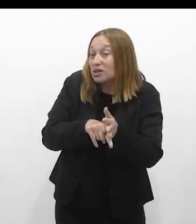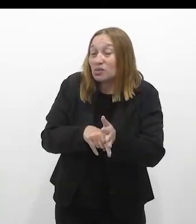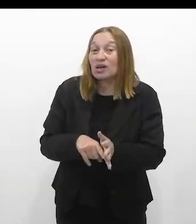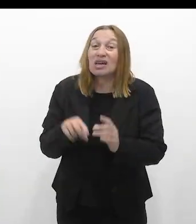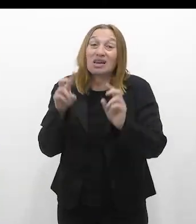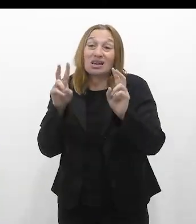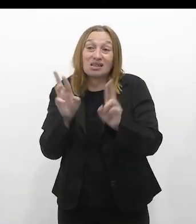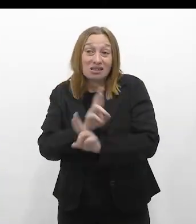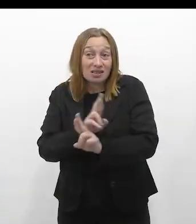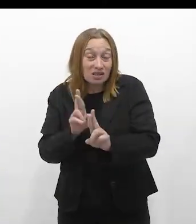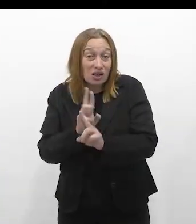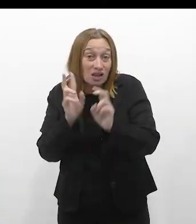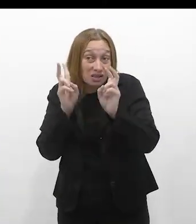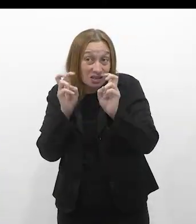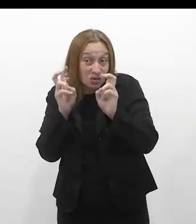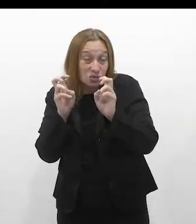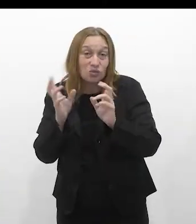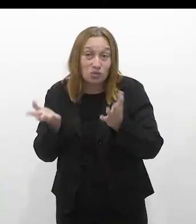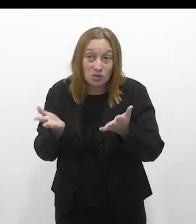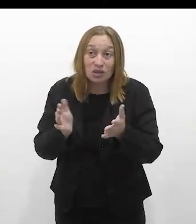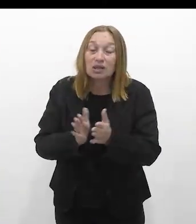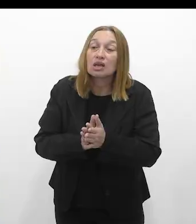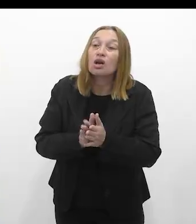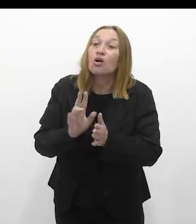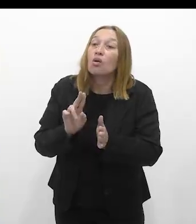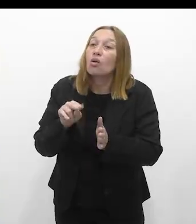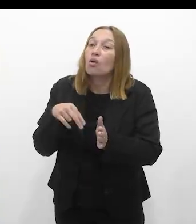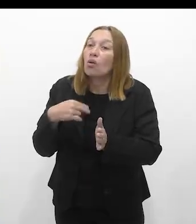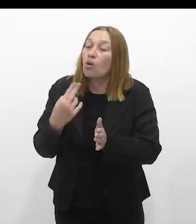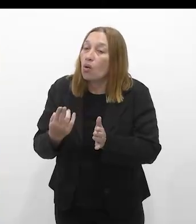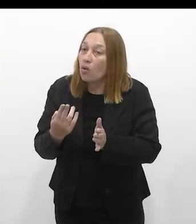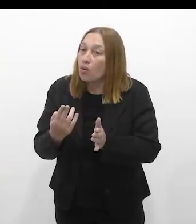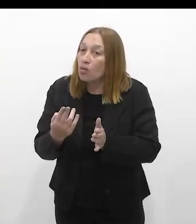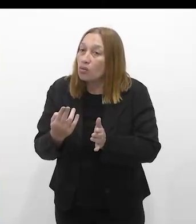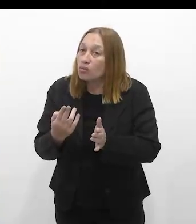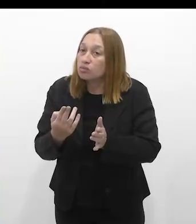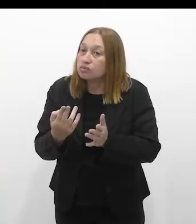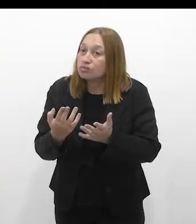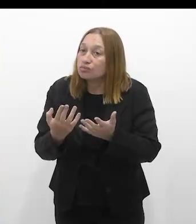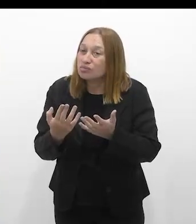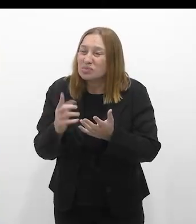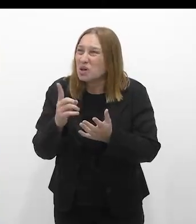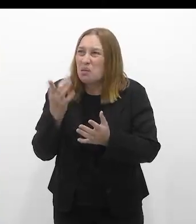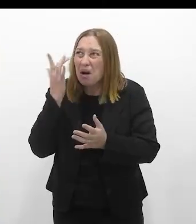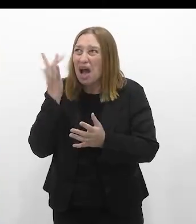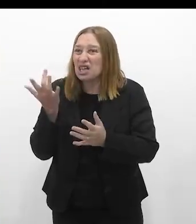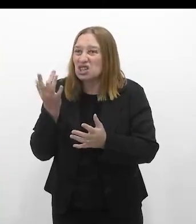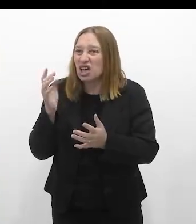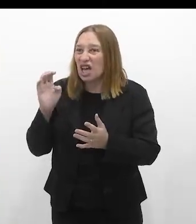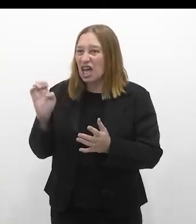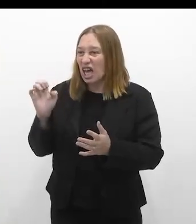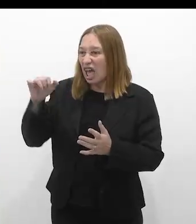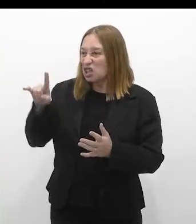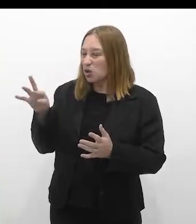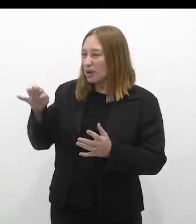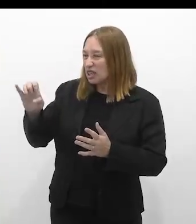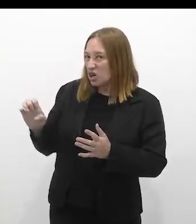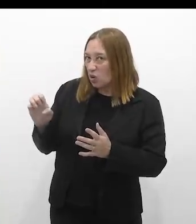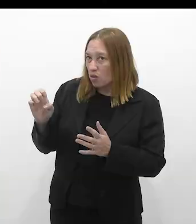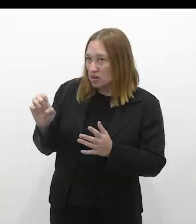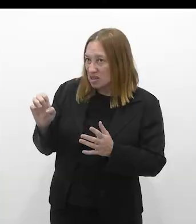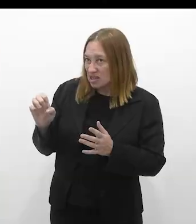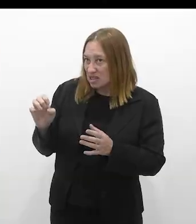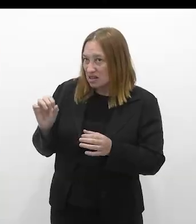essas questões por também normalizar às vezes, ou subestimar a endometriose. Não acha que ela é capaz de tudo isso.